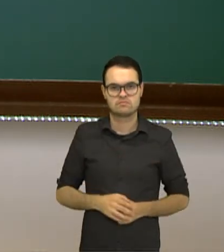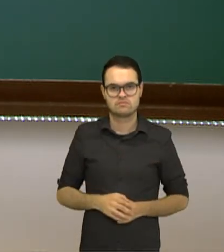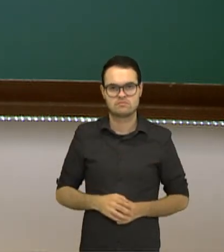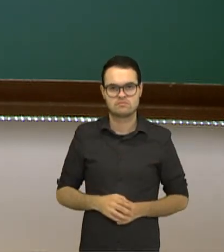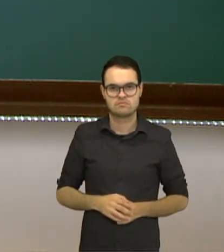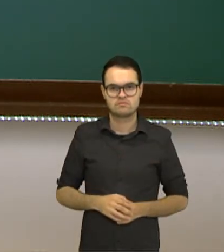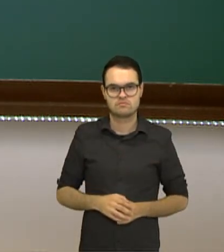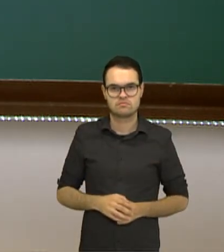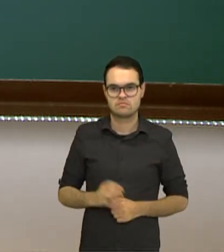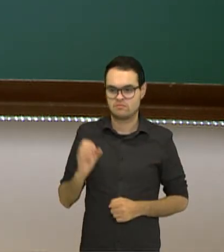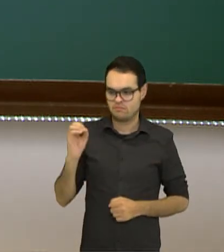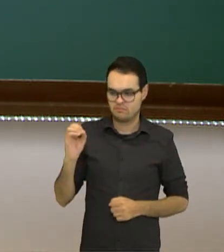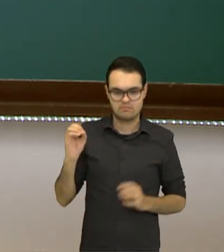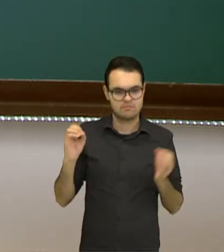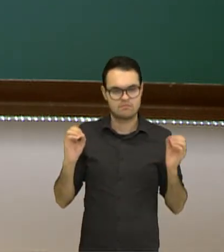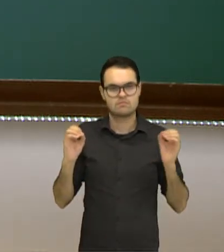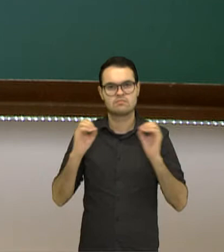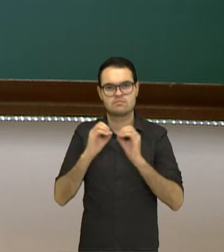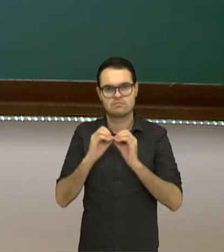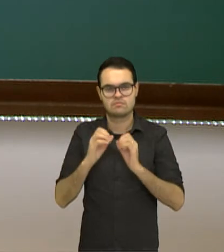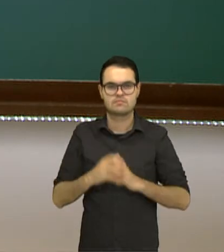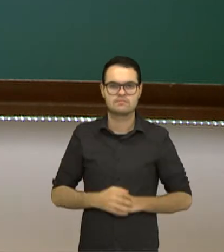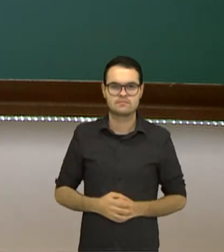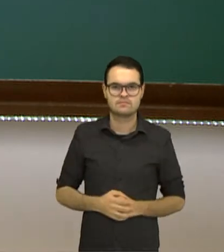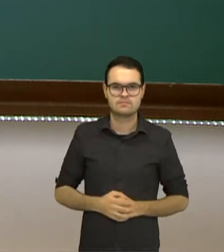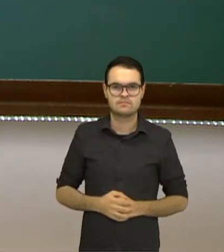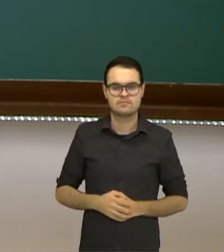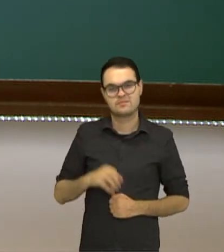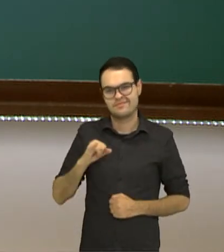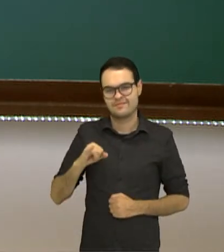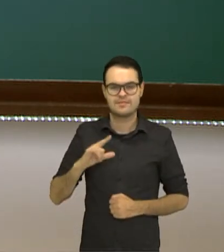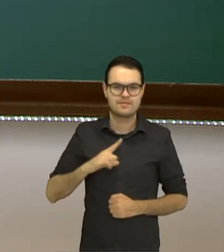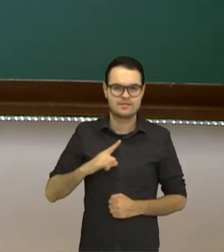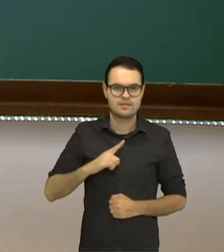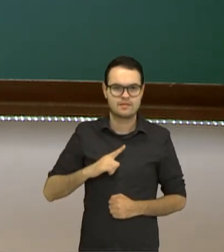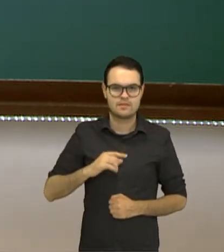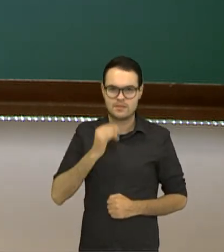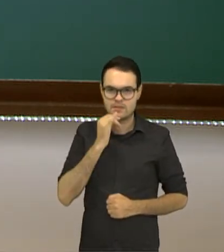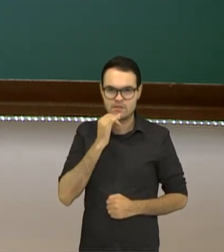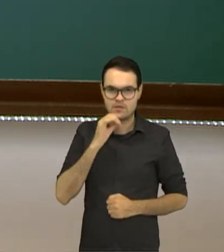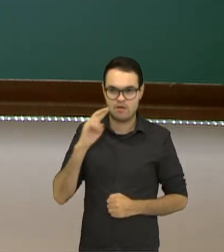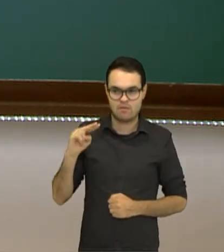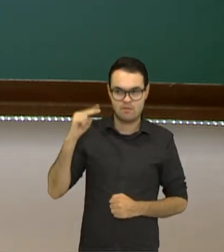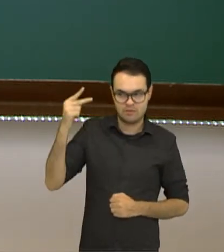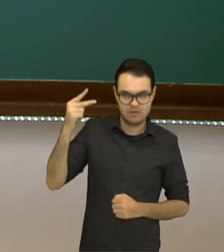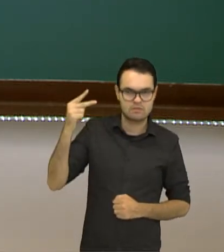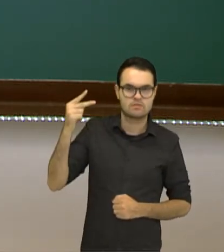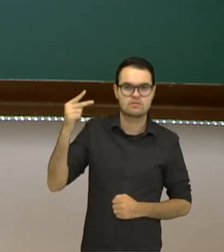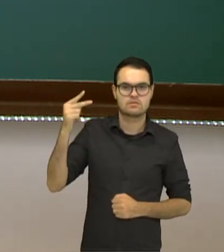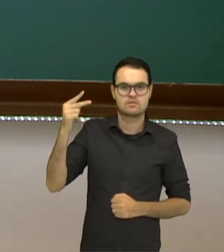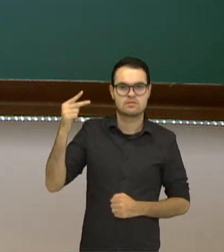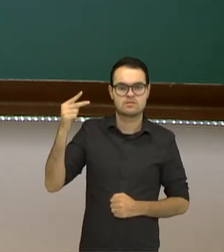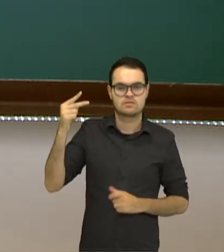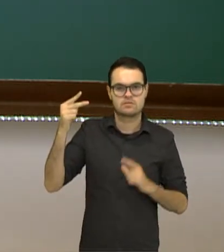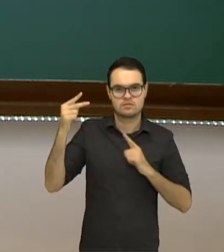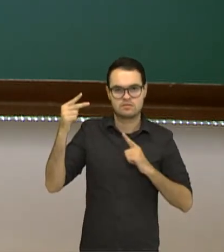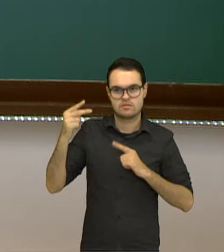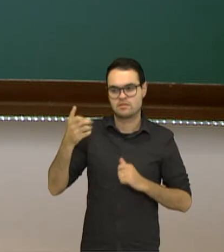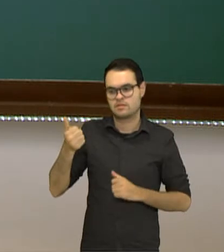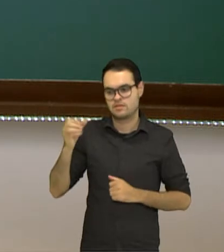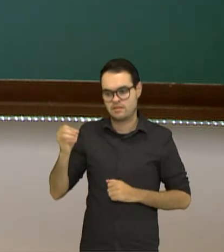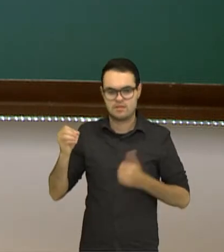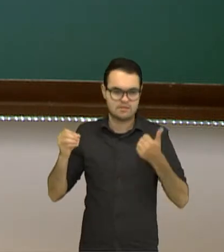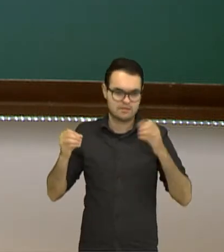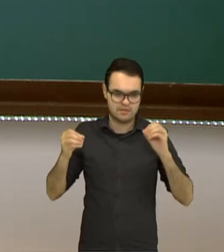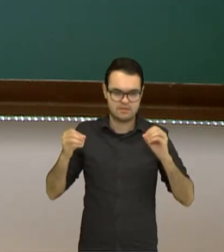se não tivesse o zero e daí junto zeros. Então, se eu tenho que estar ao quadrado e eu tenho 10 vezes 10,